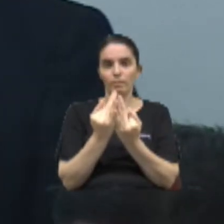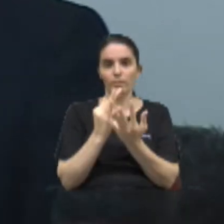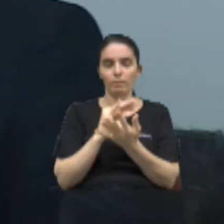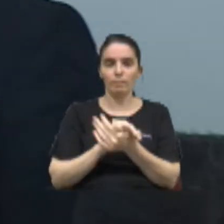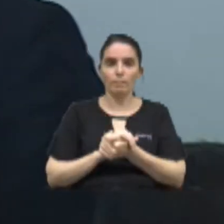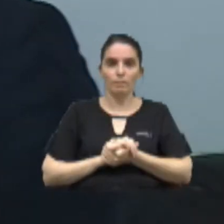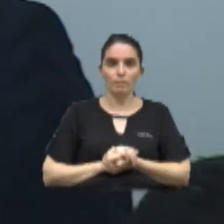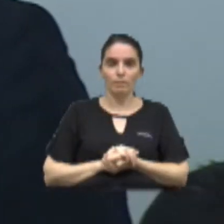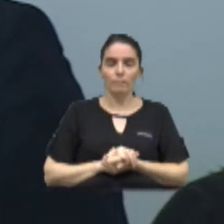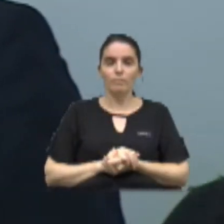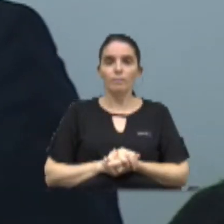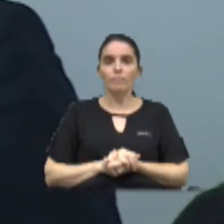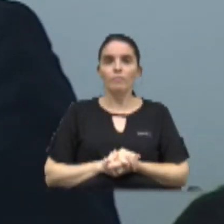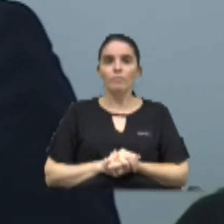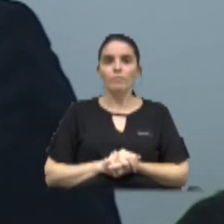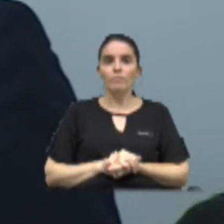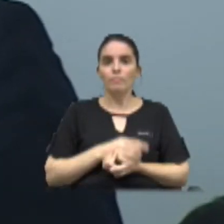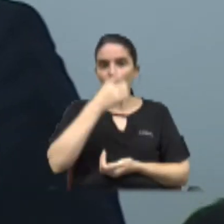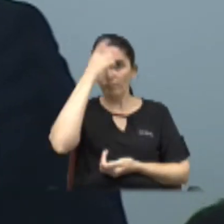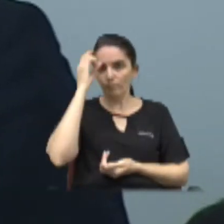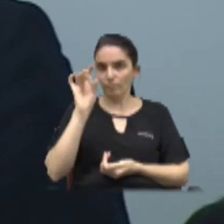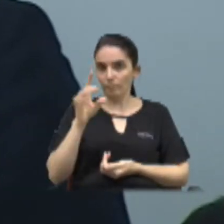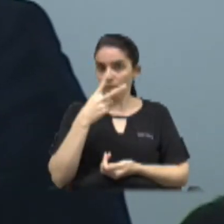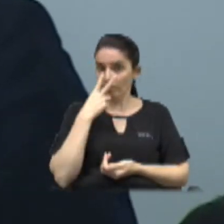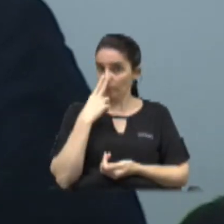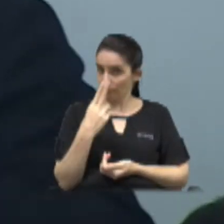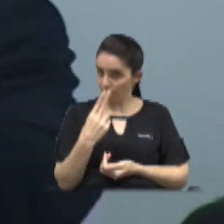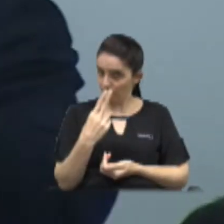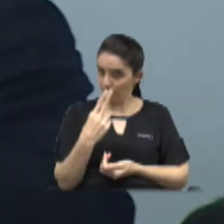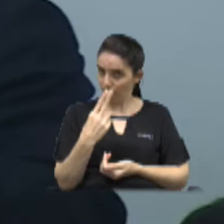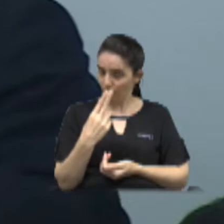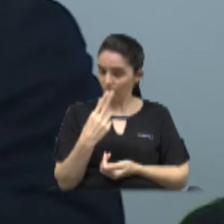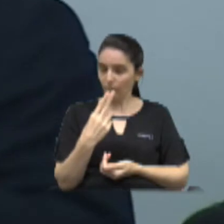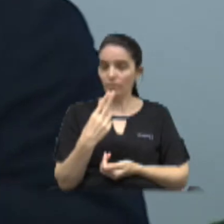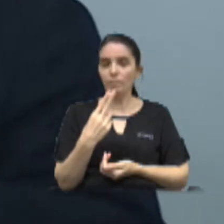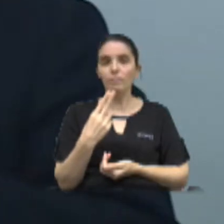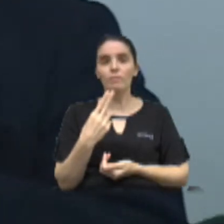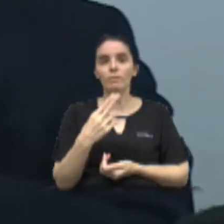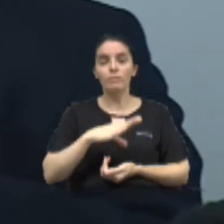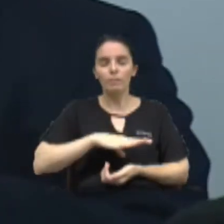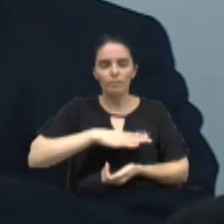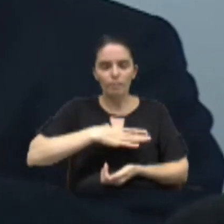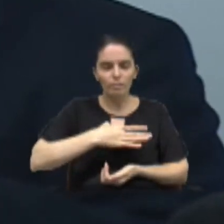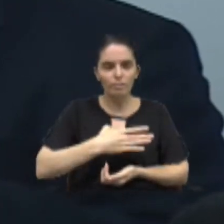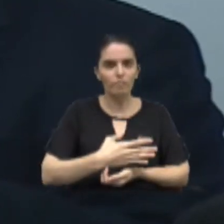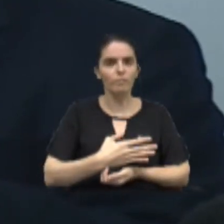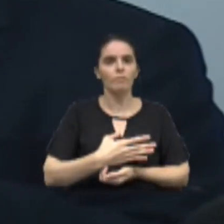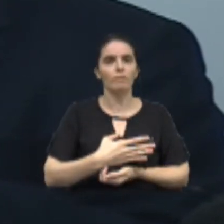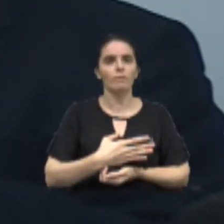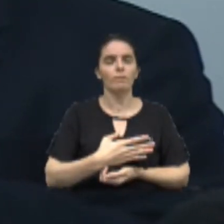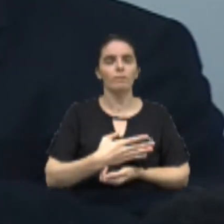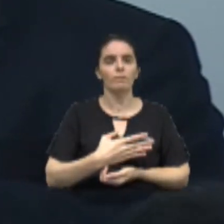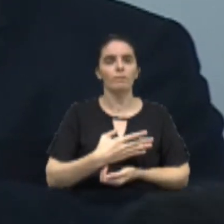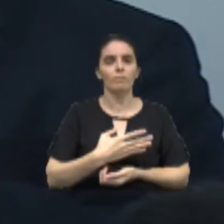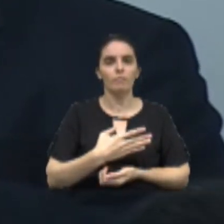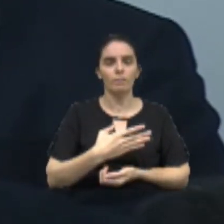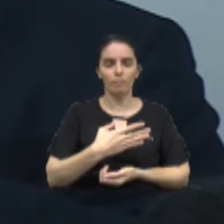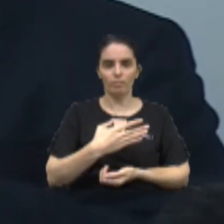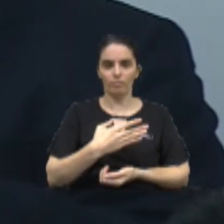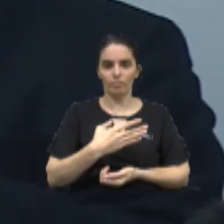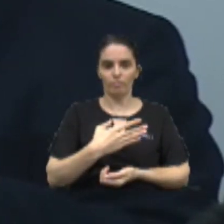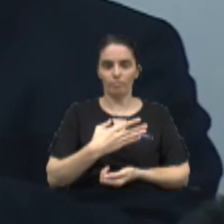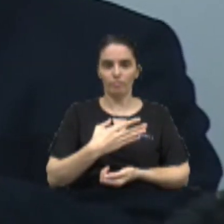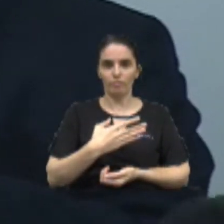Eu acho que o ato de bravura, na minha no meu